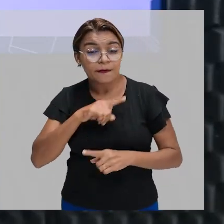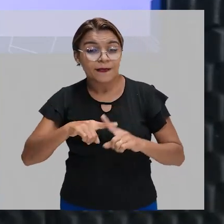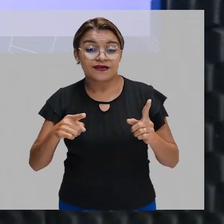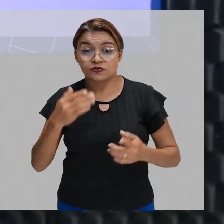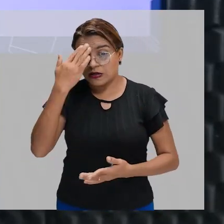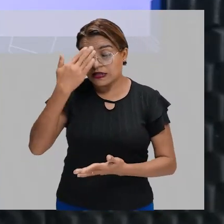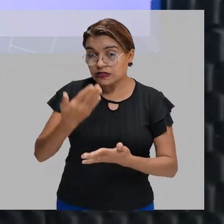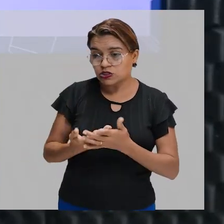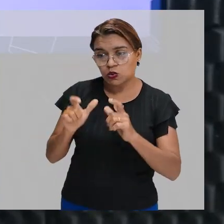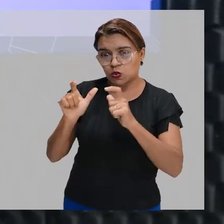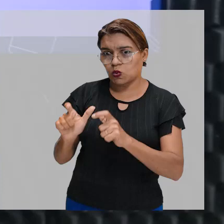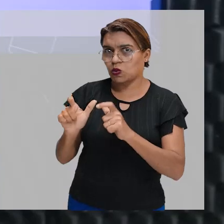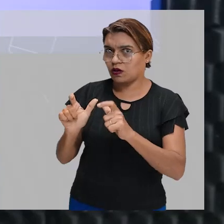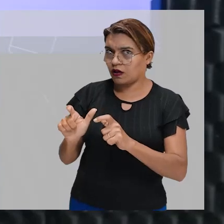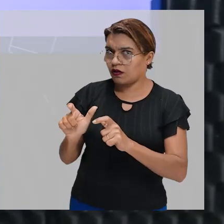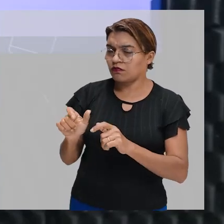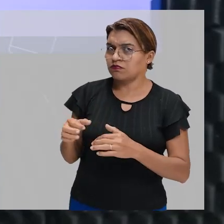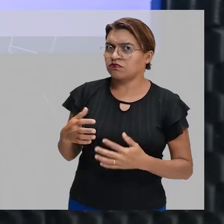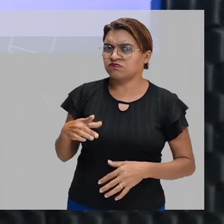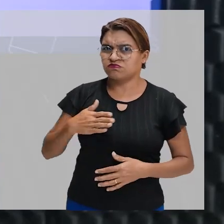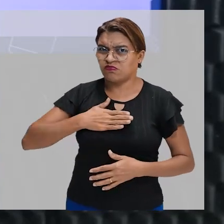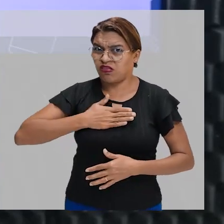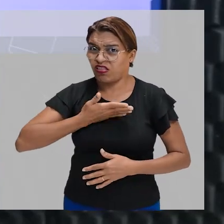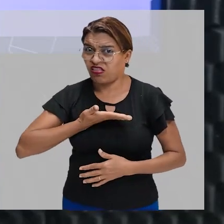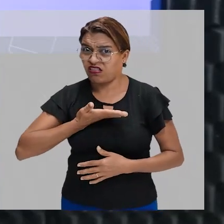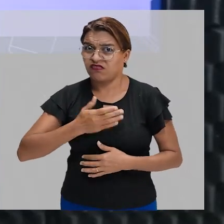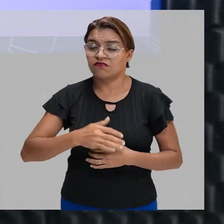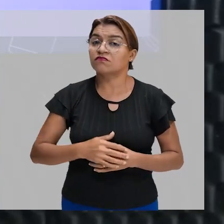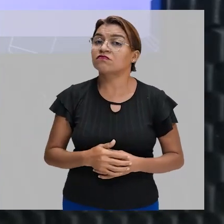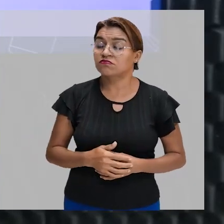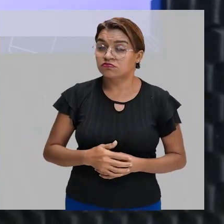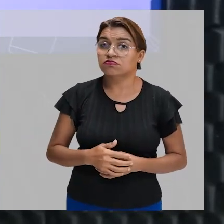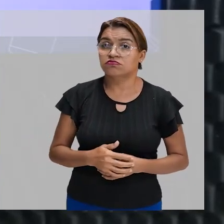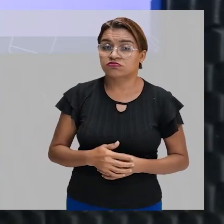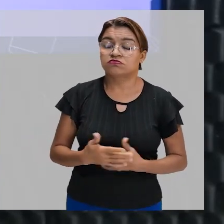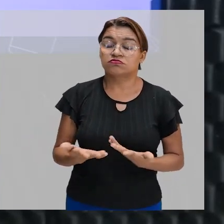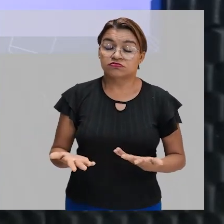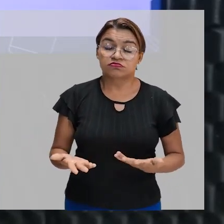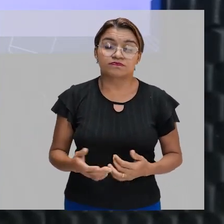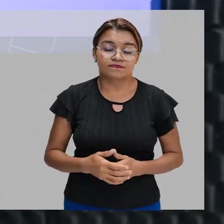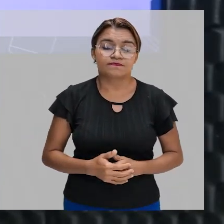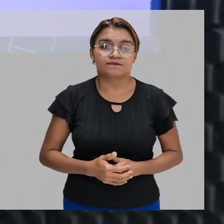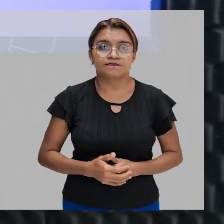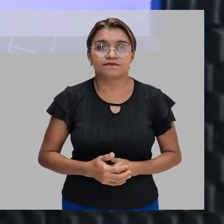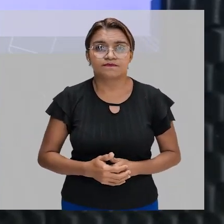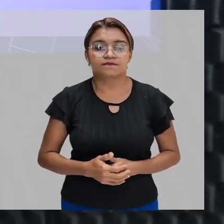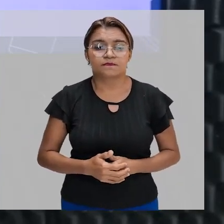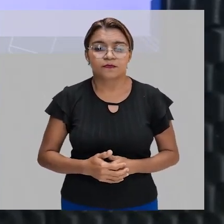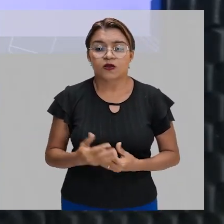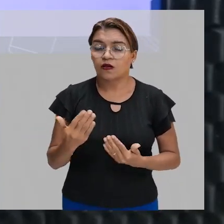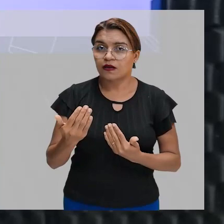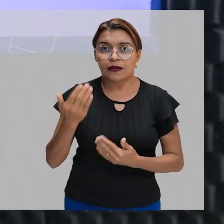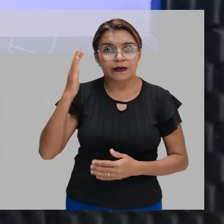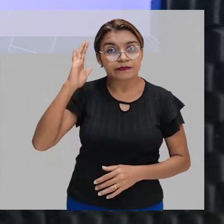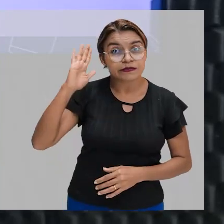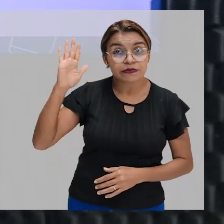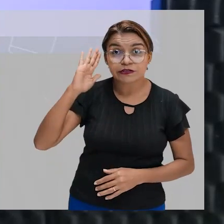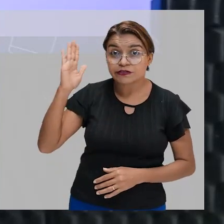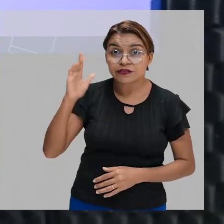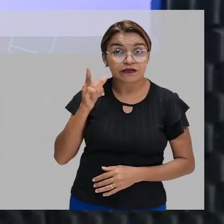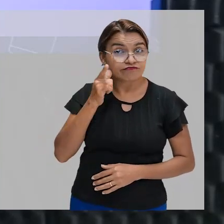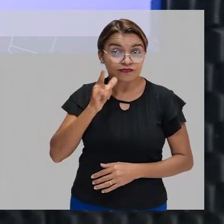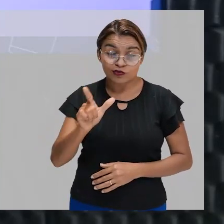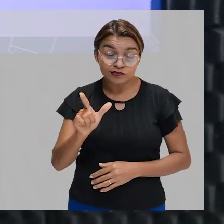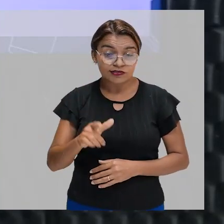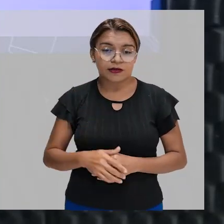não de você ainda é mensurado deve ser uma coisa horrível mas não deve ser mensurado mas o autor chama